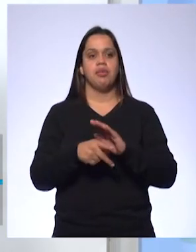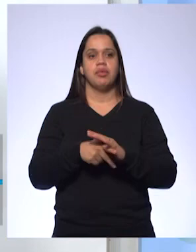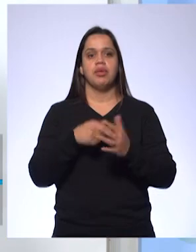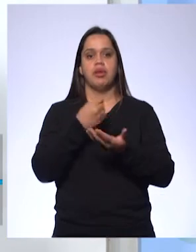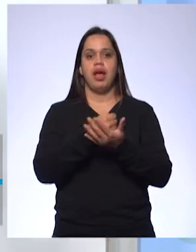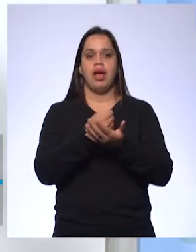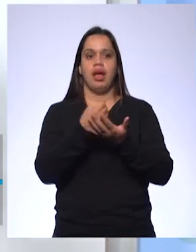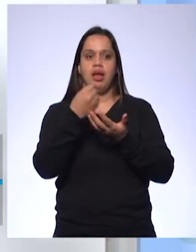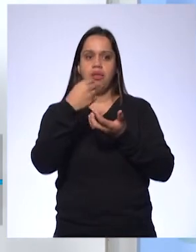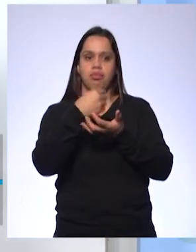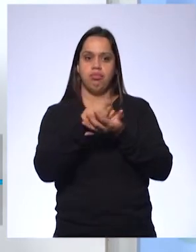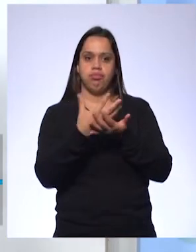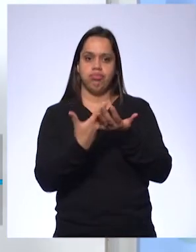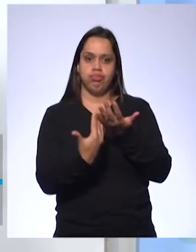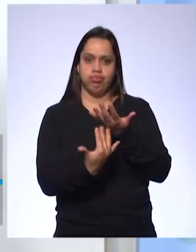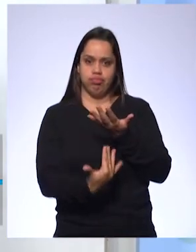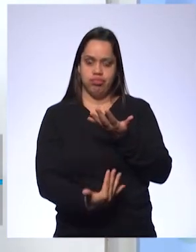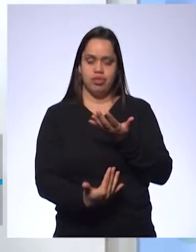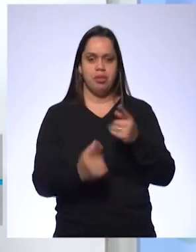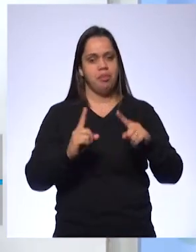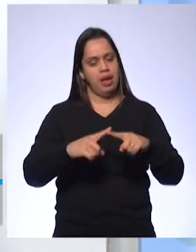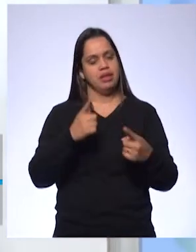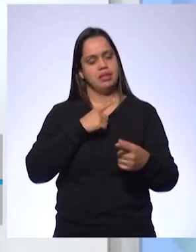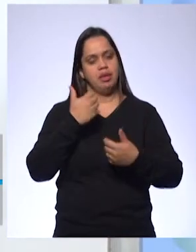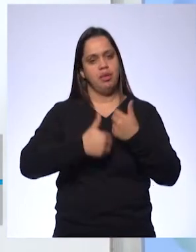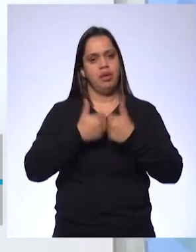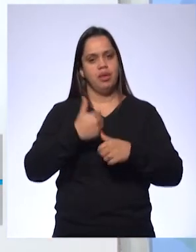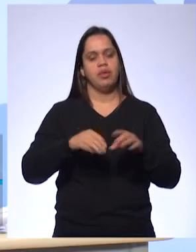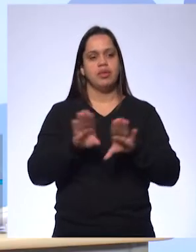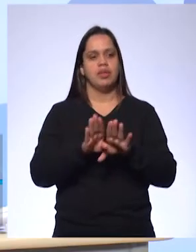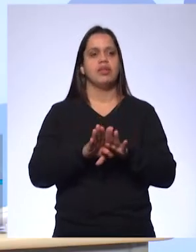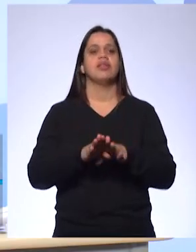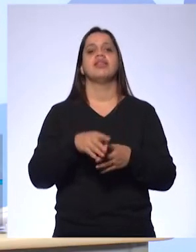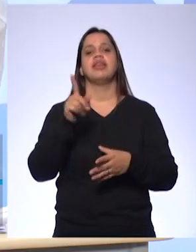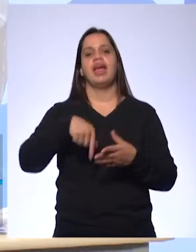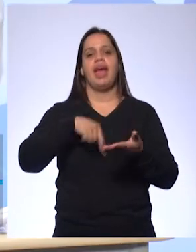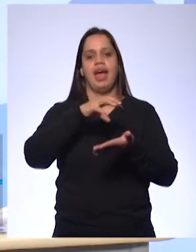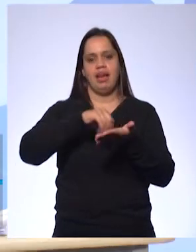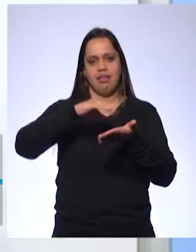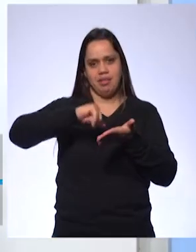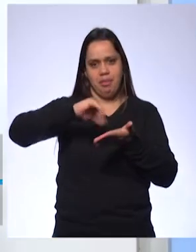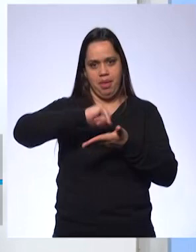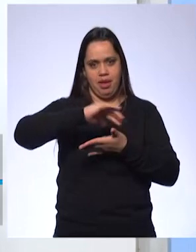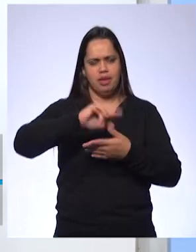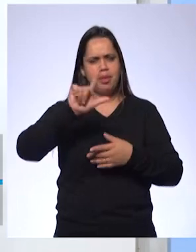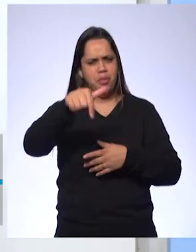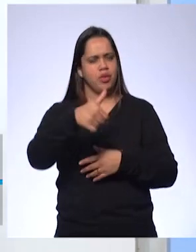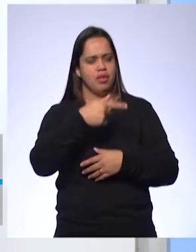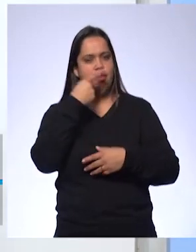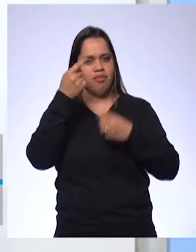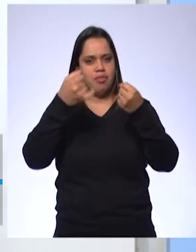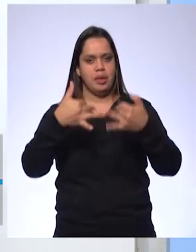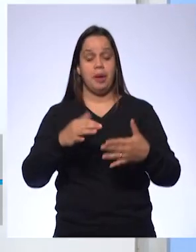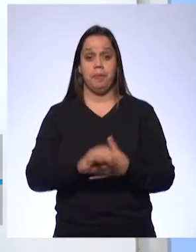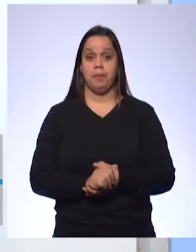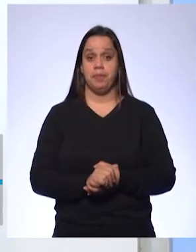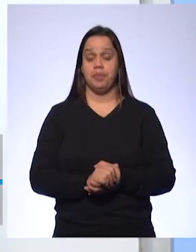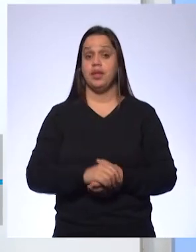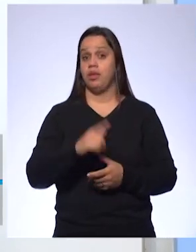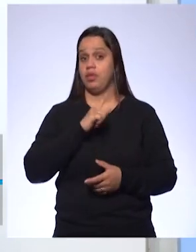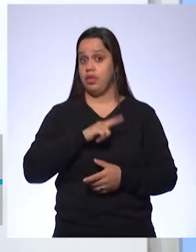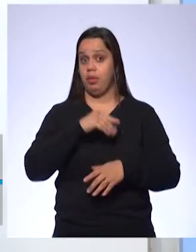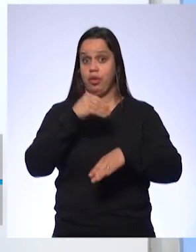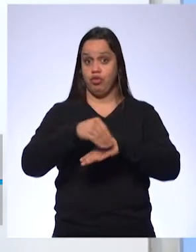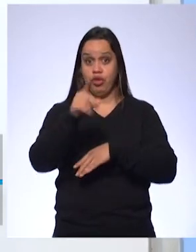né? Mas tem o arroz também, o feijão, como eu falei. A catação, né? A catação. A gente vai falar disso daí. Bom, a gente tem aí um lembrete